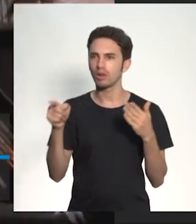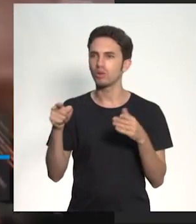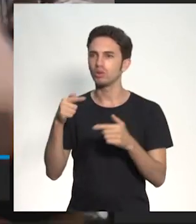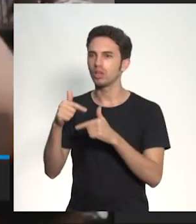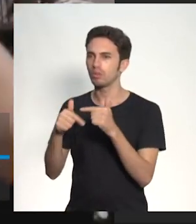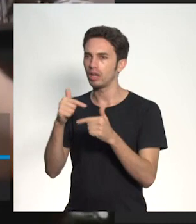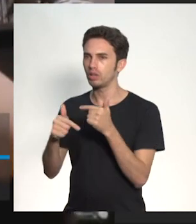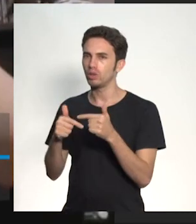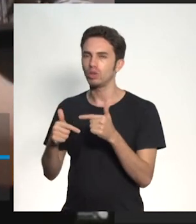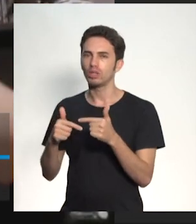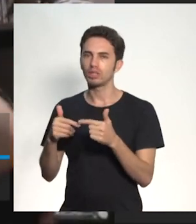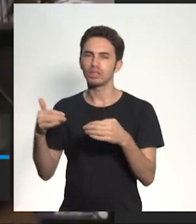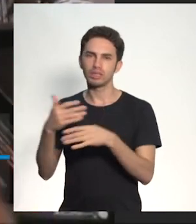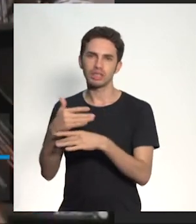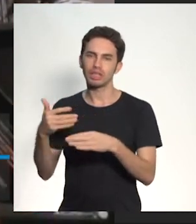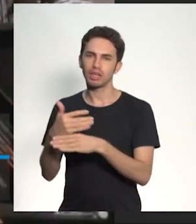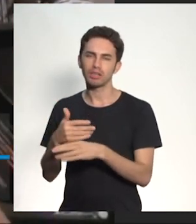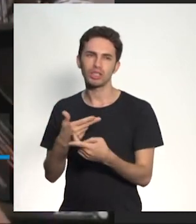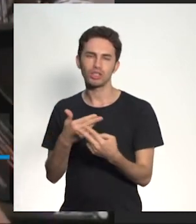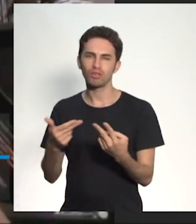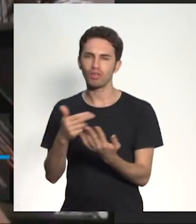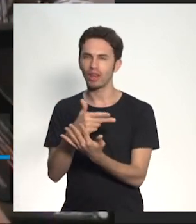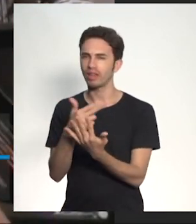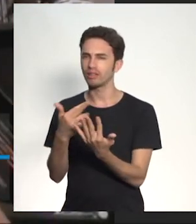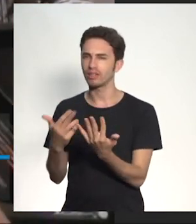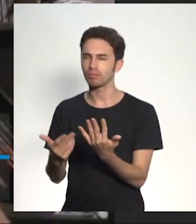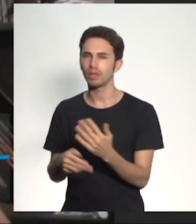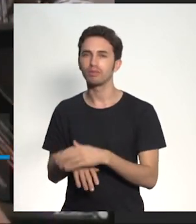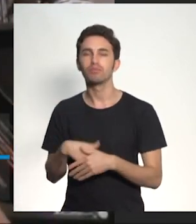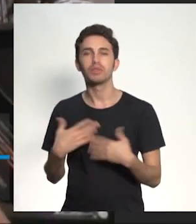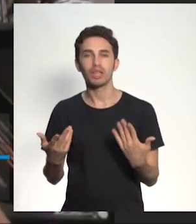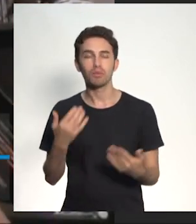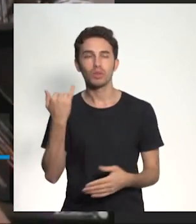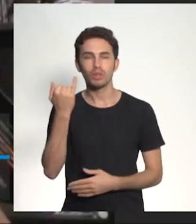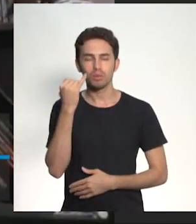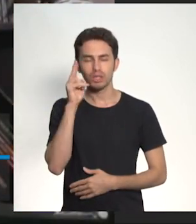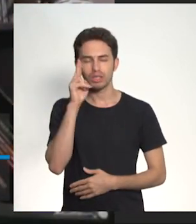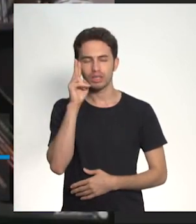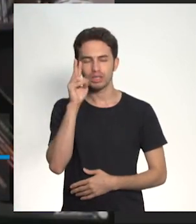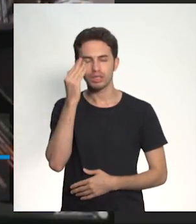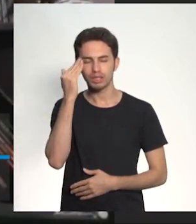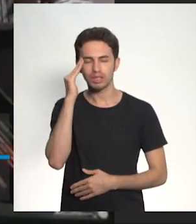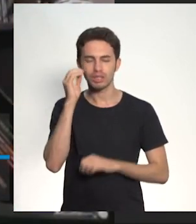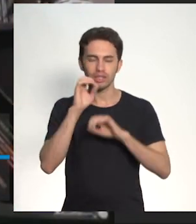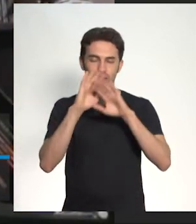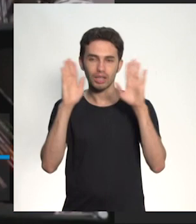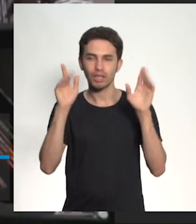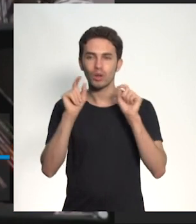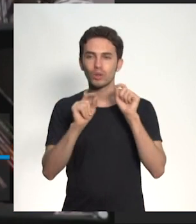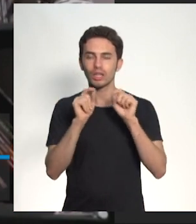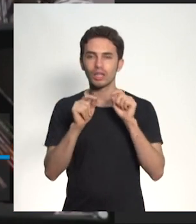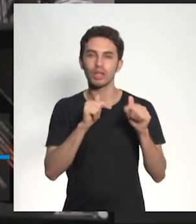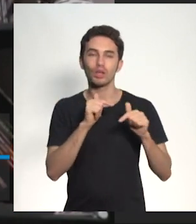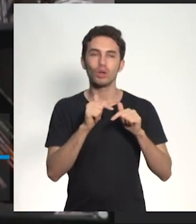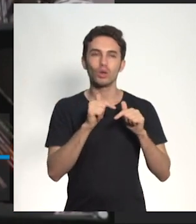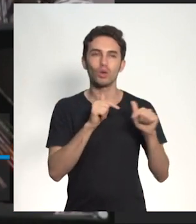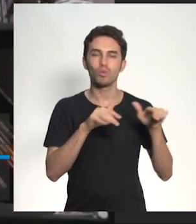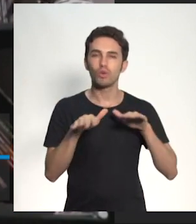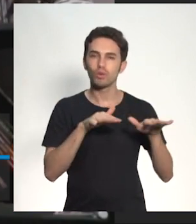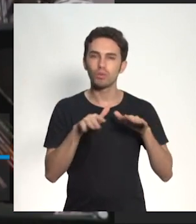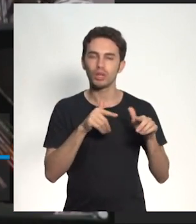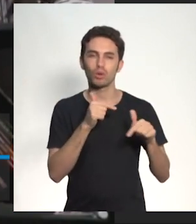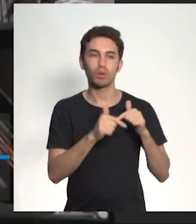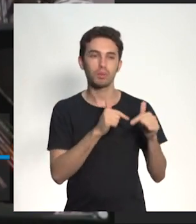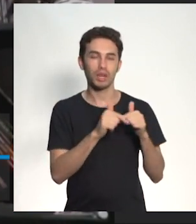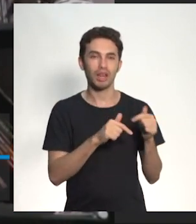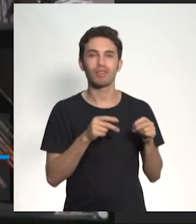né, em relação a vários aspectos. E uma das coisas que é muito importante a gente entender é que o movimento operário ele sempre vai continuar